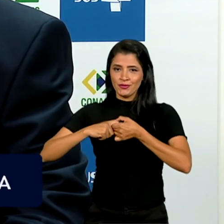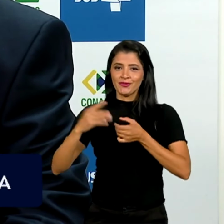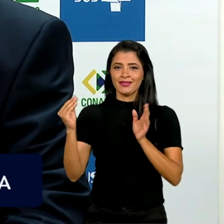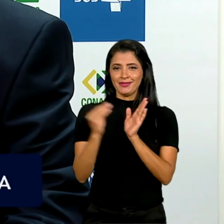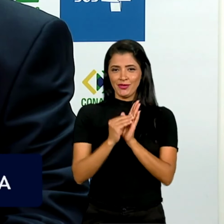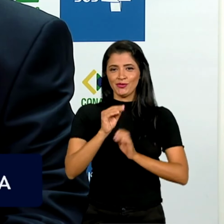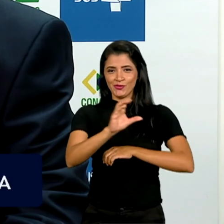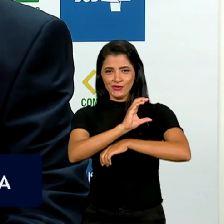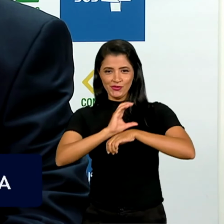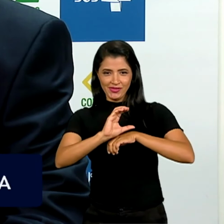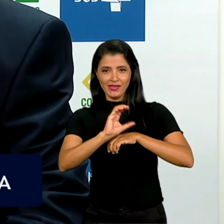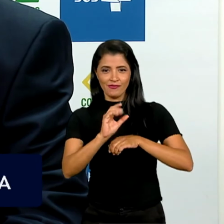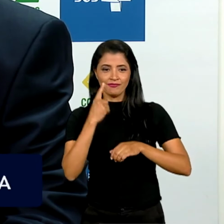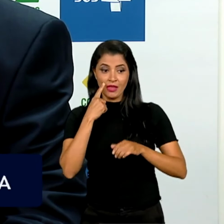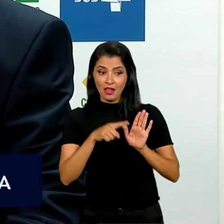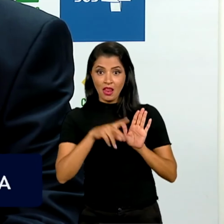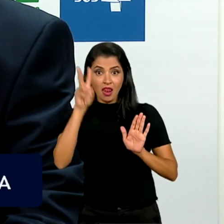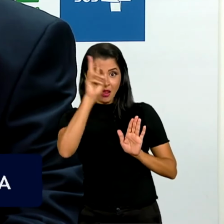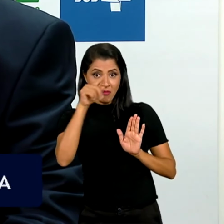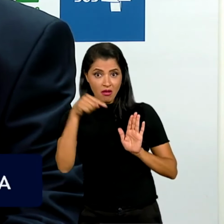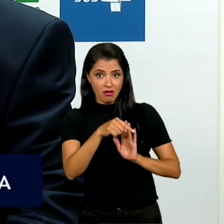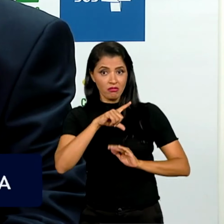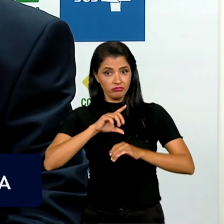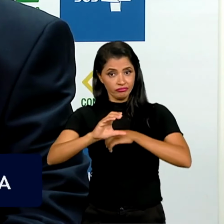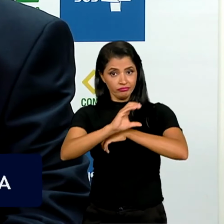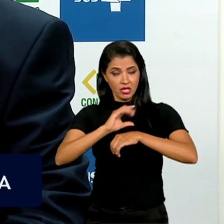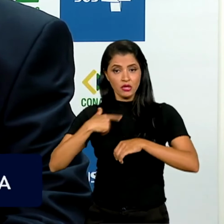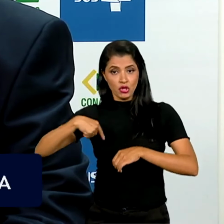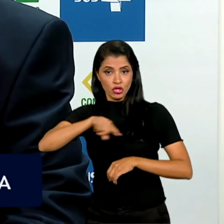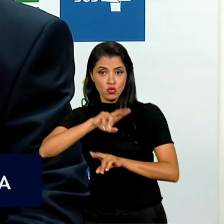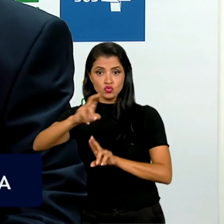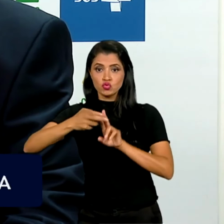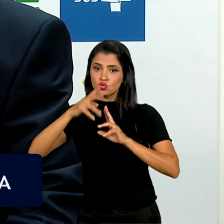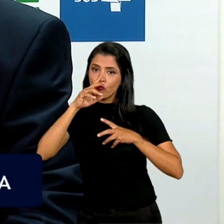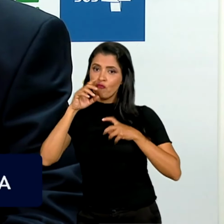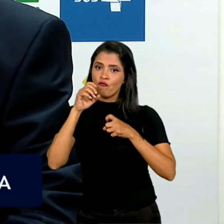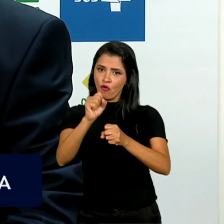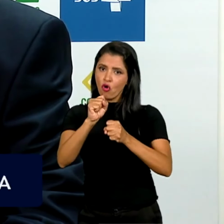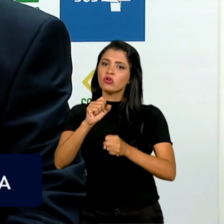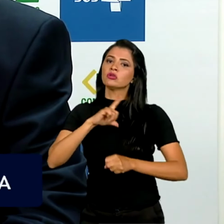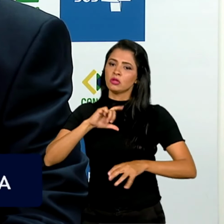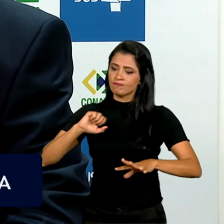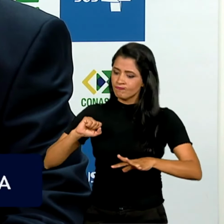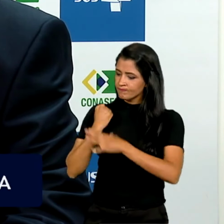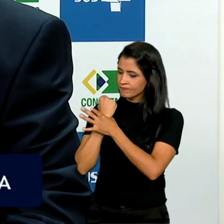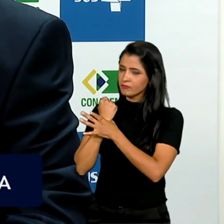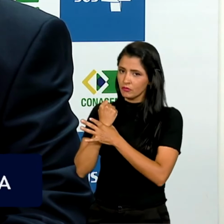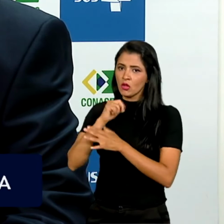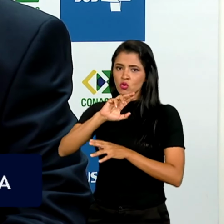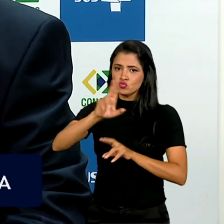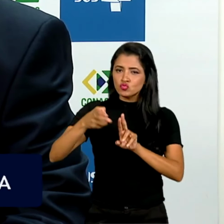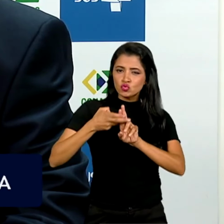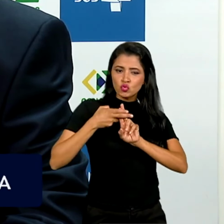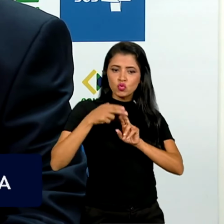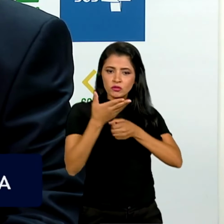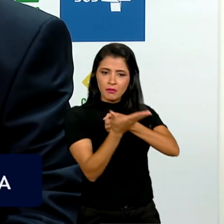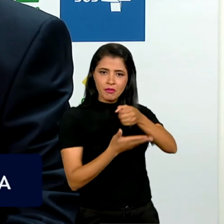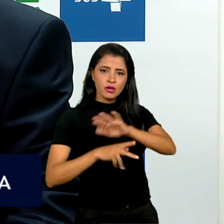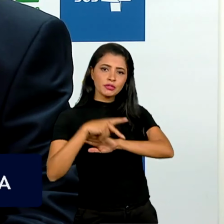Constituição. Nós queremos um SUS forte, um SUS que tenha garantias, um SUS que nos seus